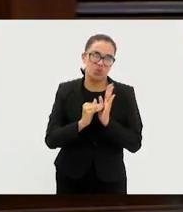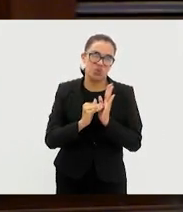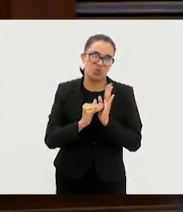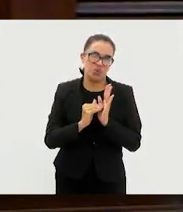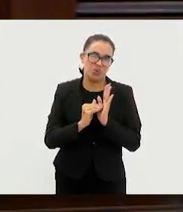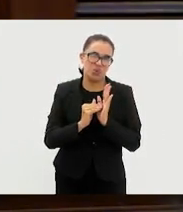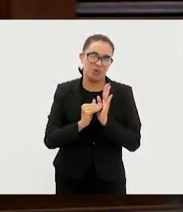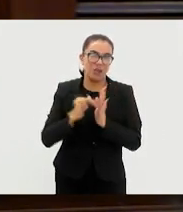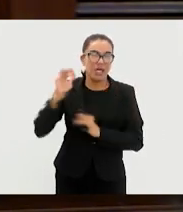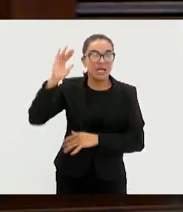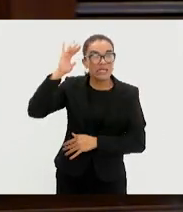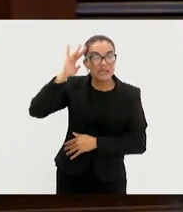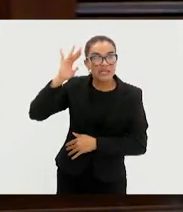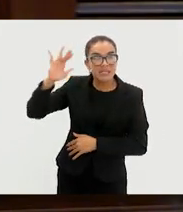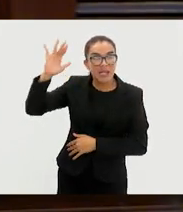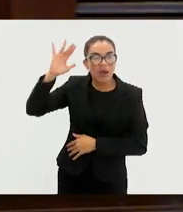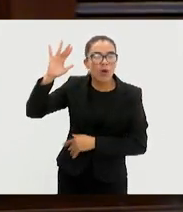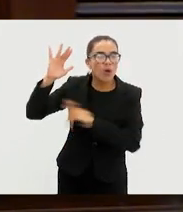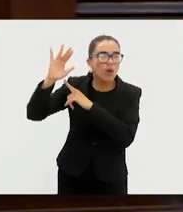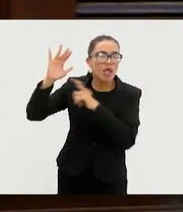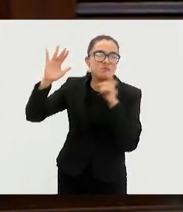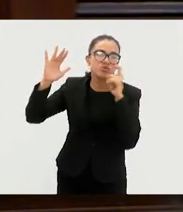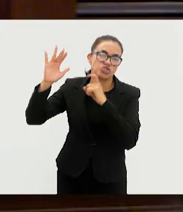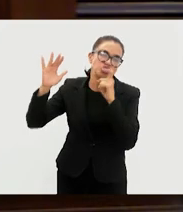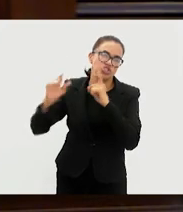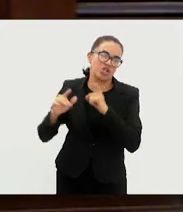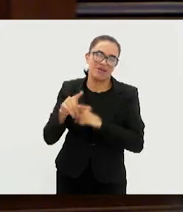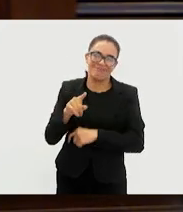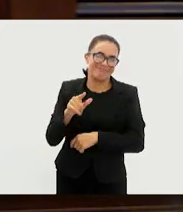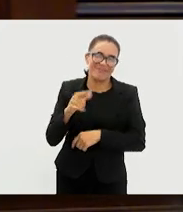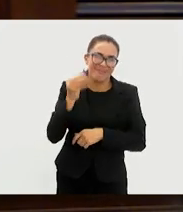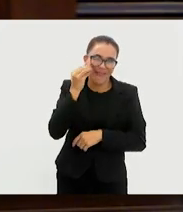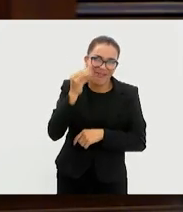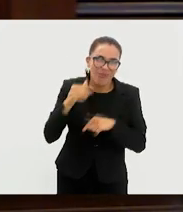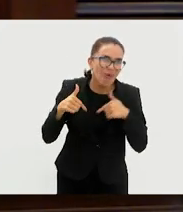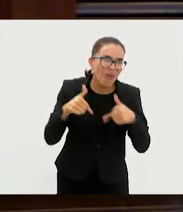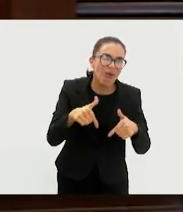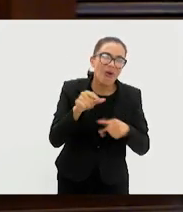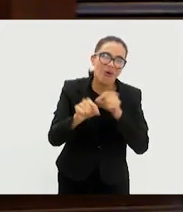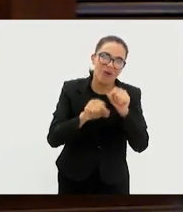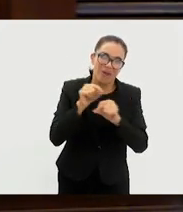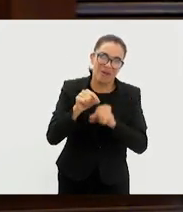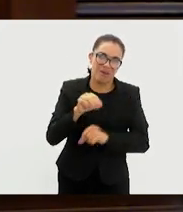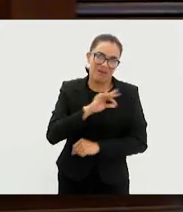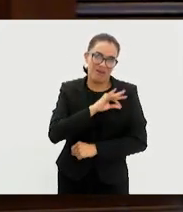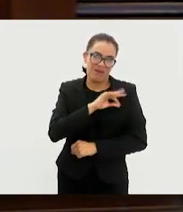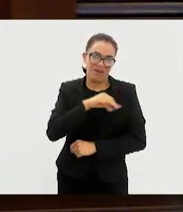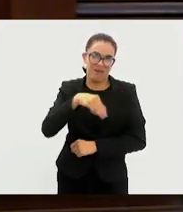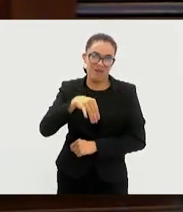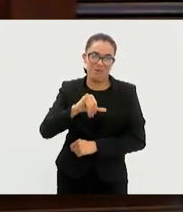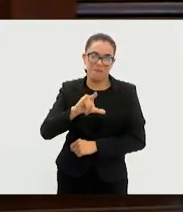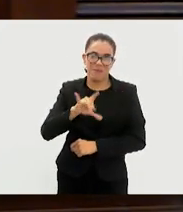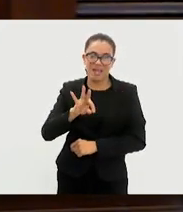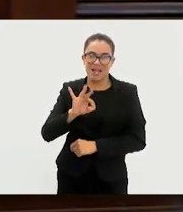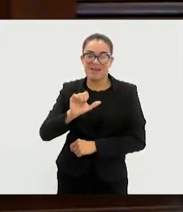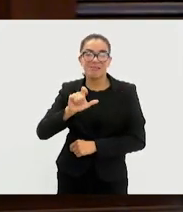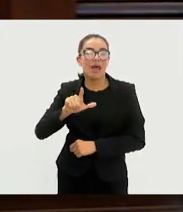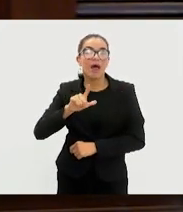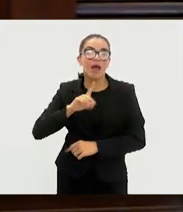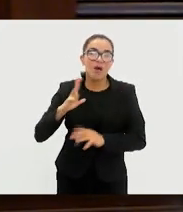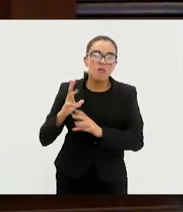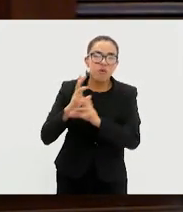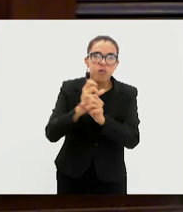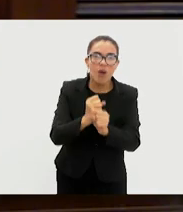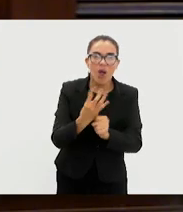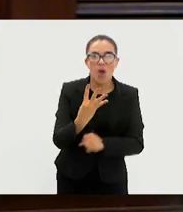teoricamente foi tentado. Mentira, não foi tentado. A Polícia Militar hoje deve ter uns 40 mil homens.